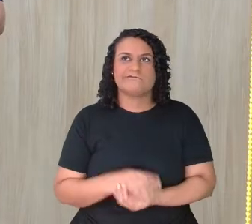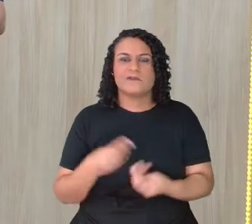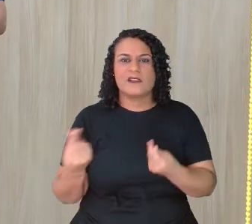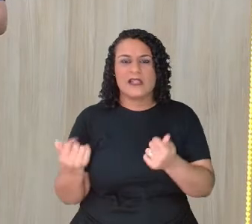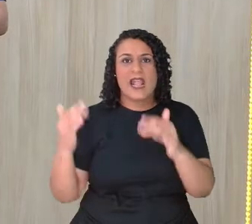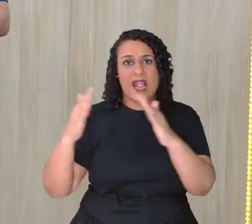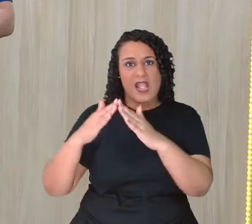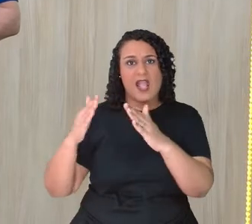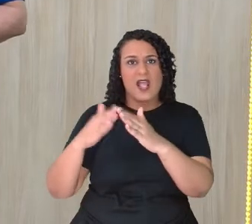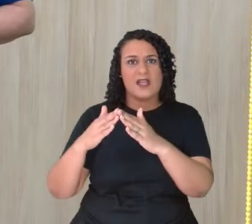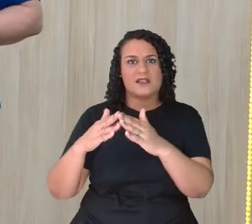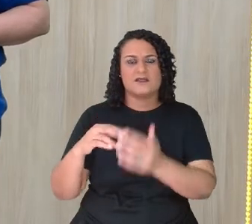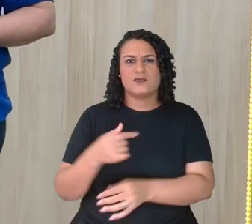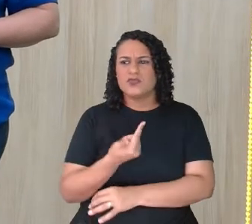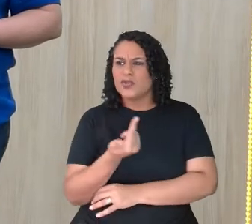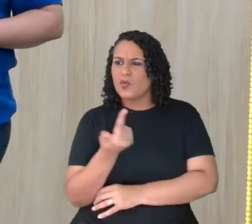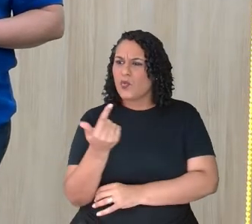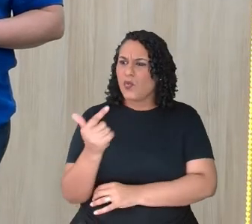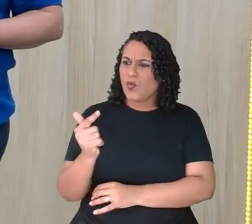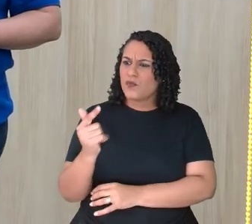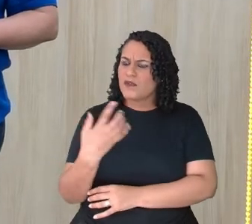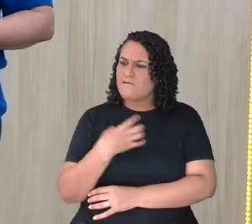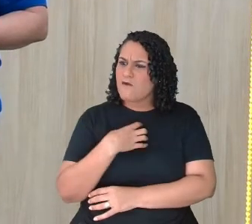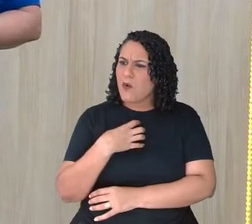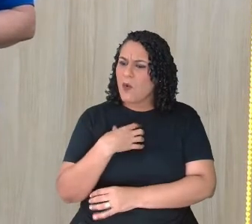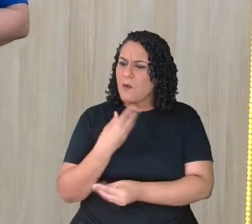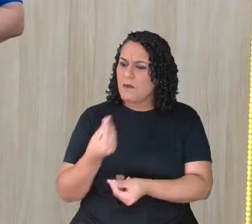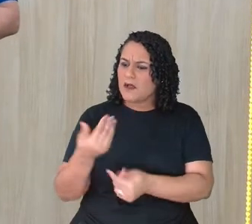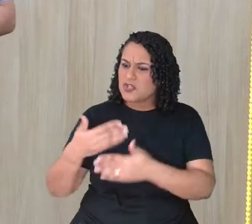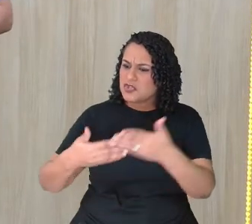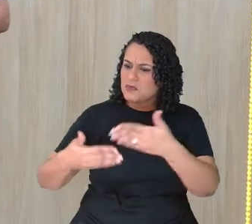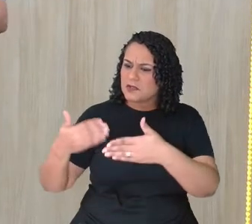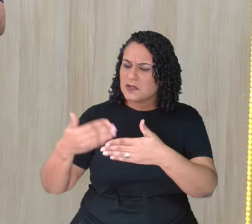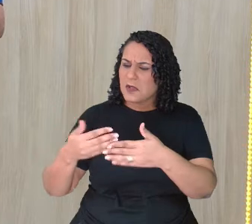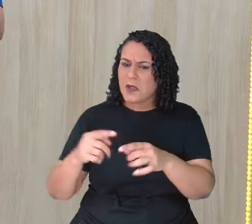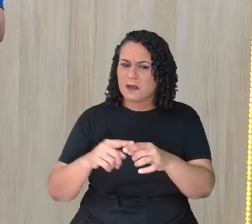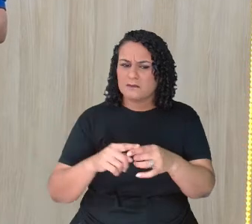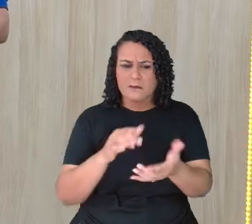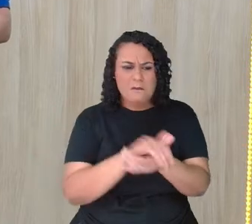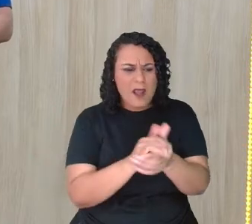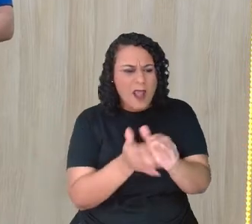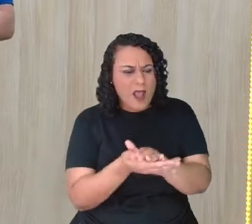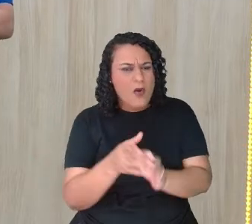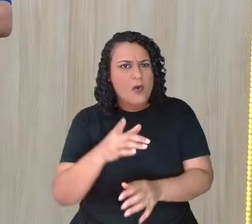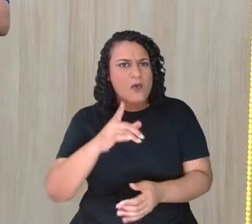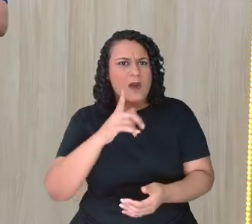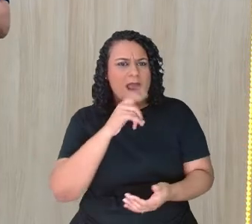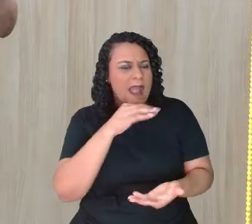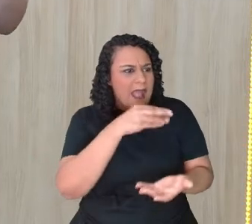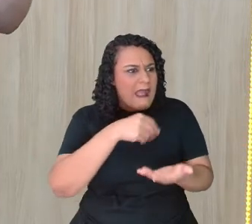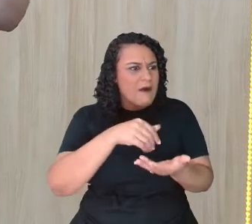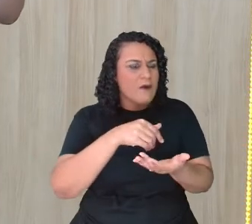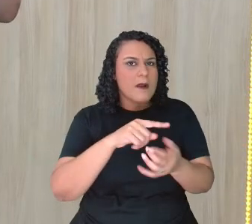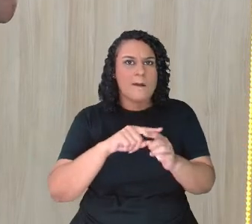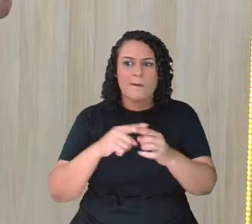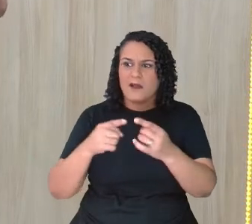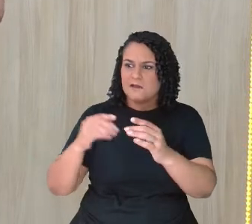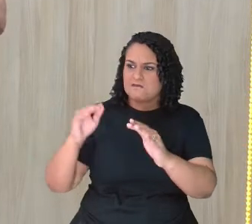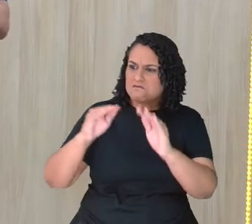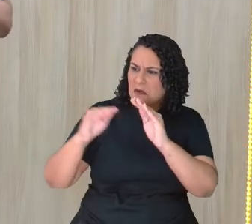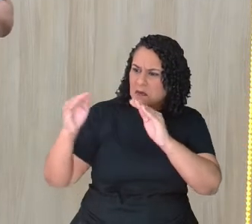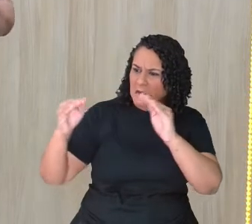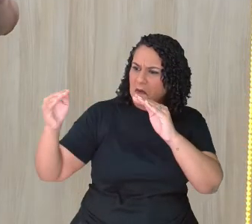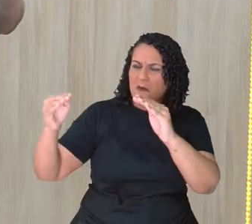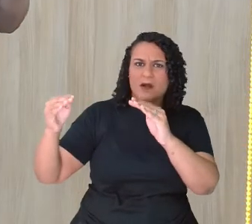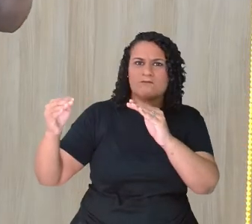dessas casas não ter outra aparência. E aí, por que tem barro, mas as pessoas não conseguem preencher as brechas,